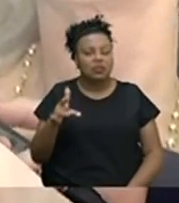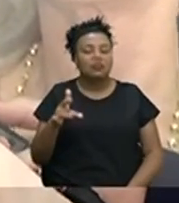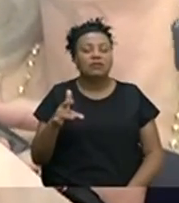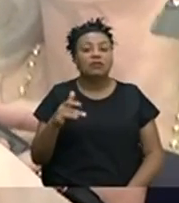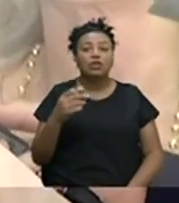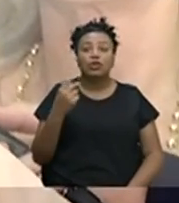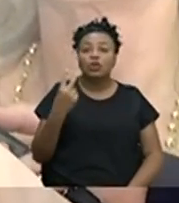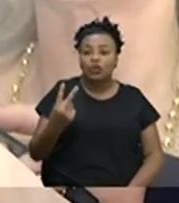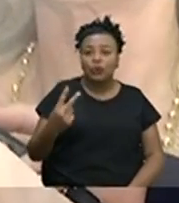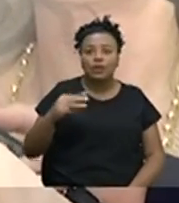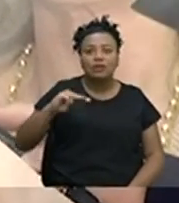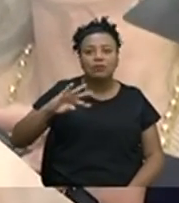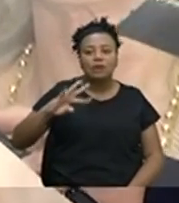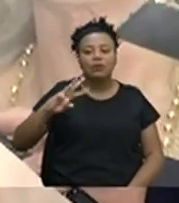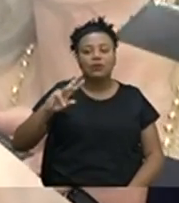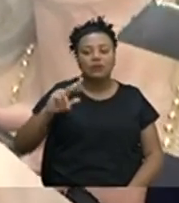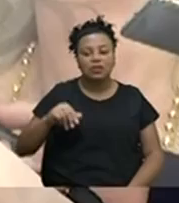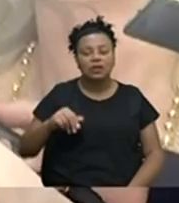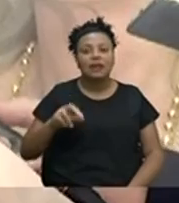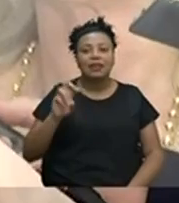com